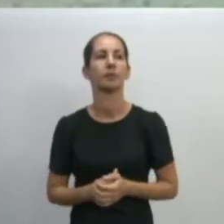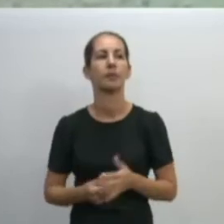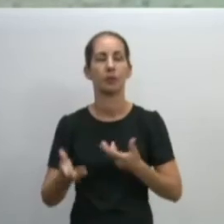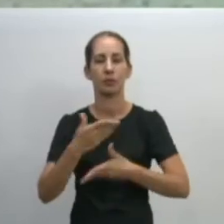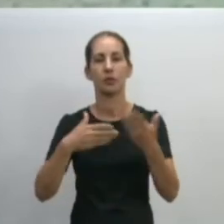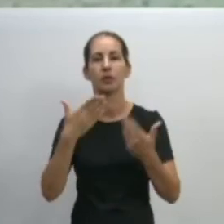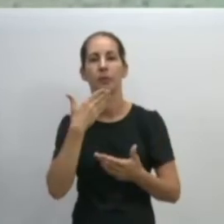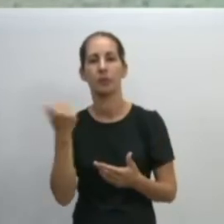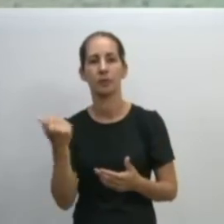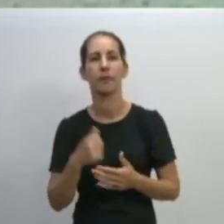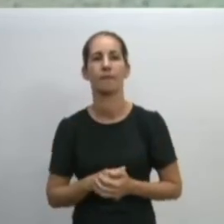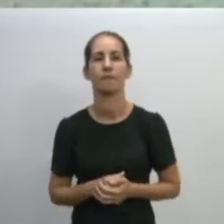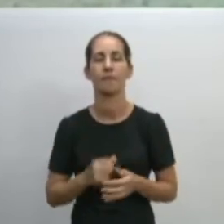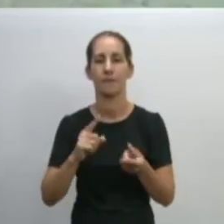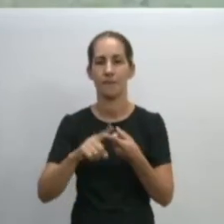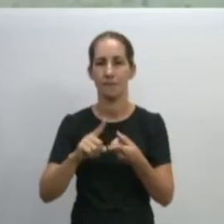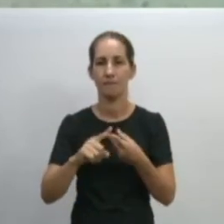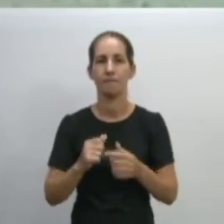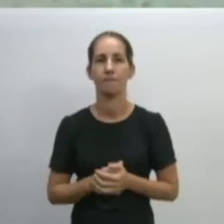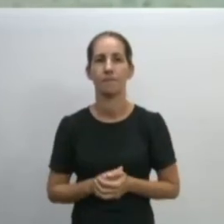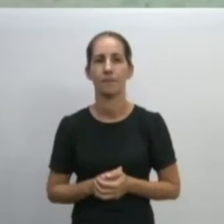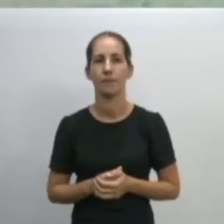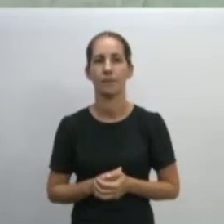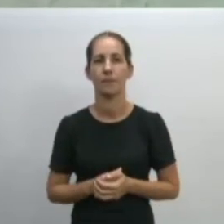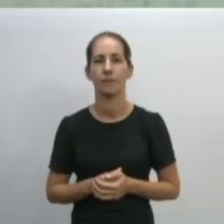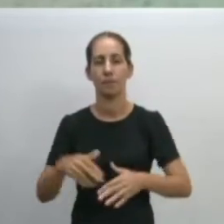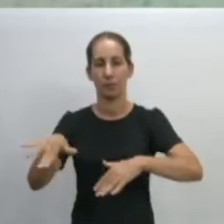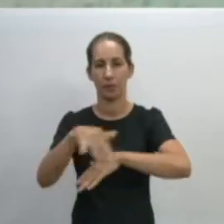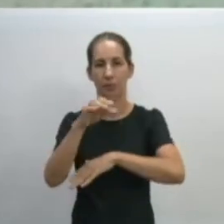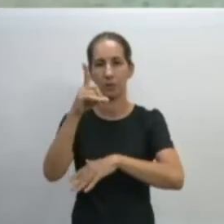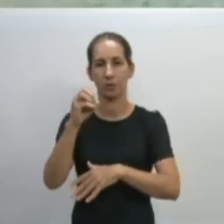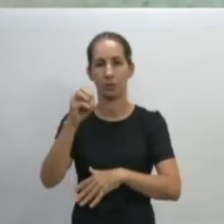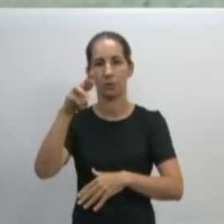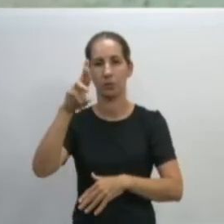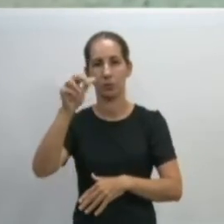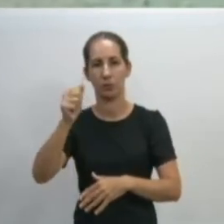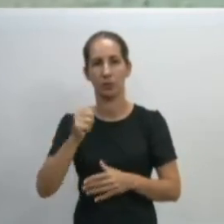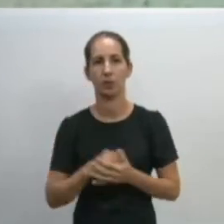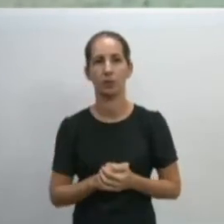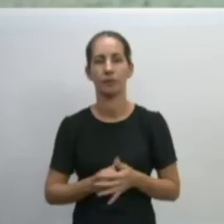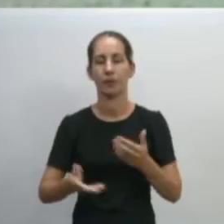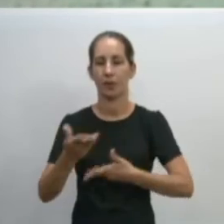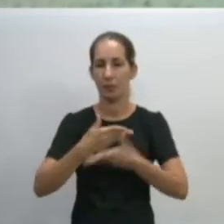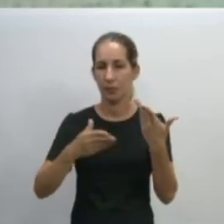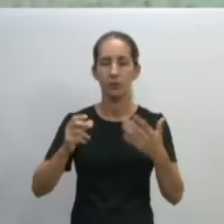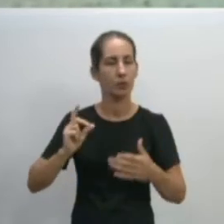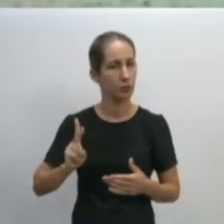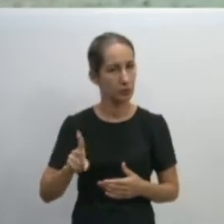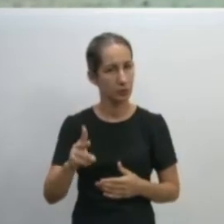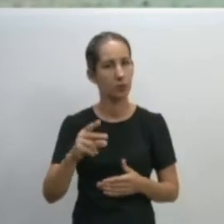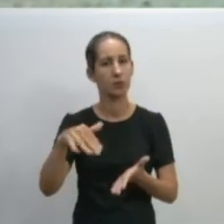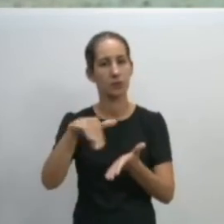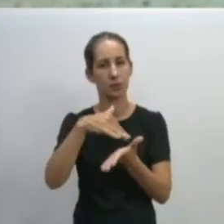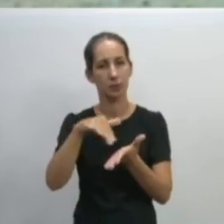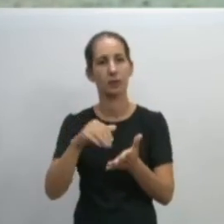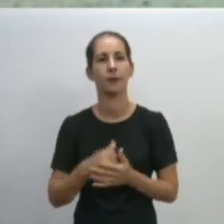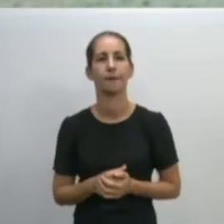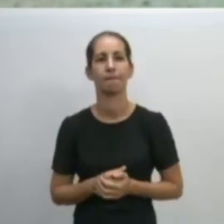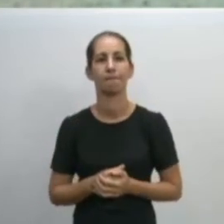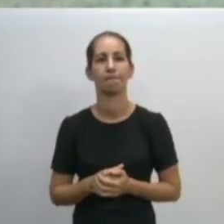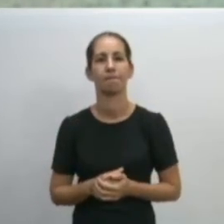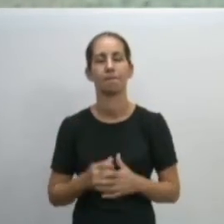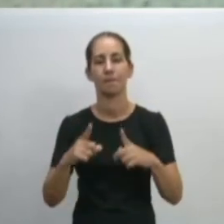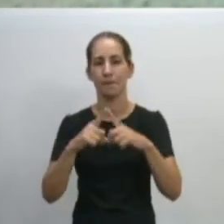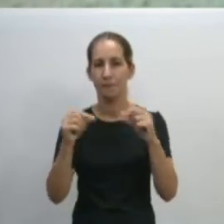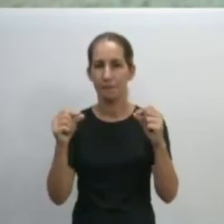buscando melhorias, e também, por que não falar da Felizardo Moura? Se não fosse a busca constante desse secretário em